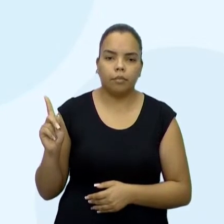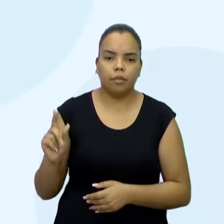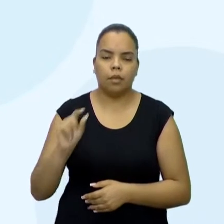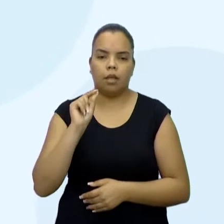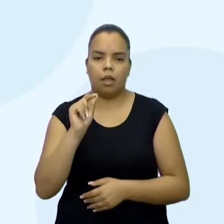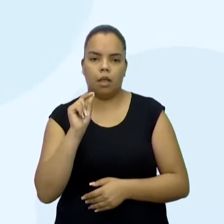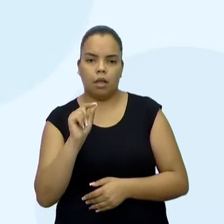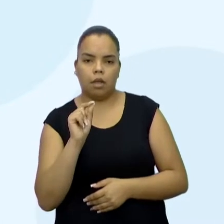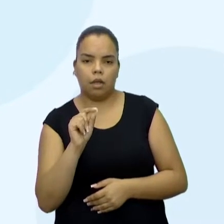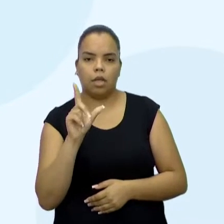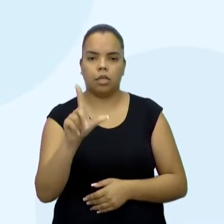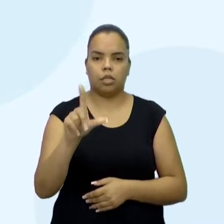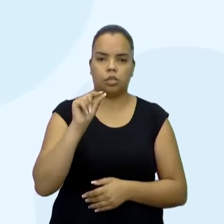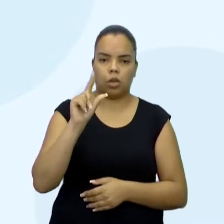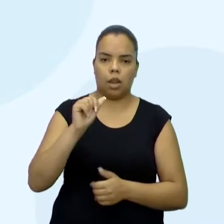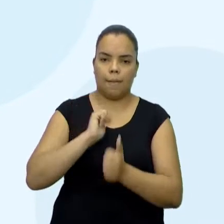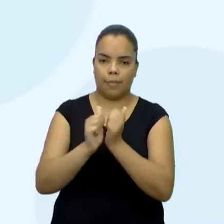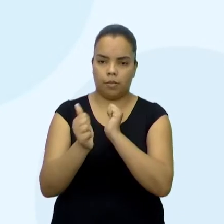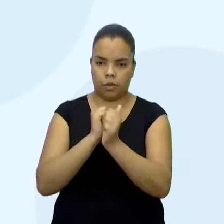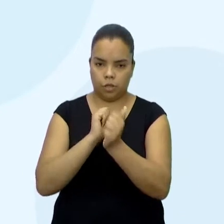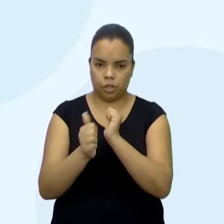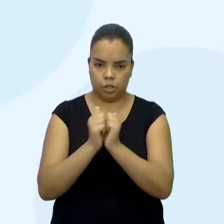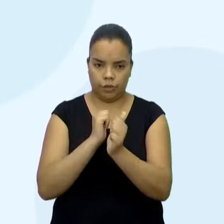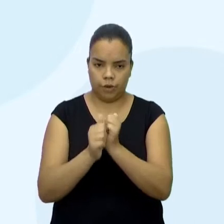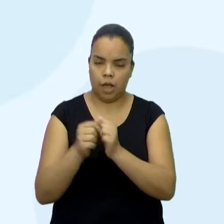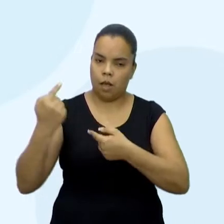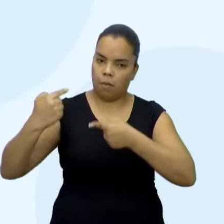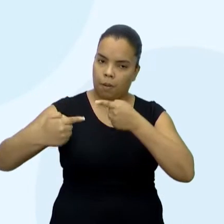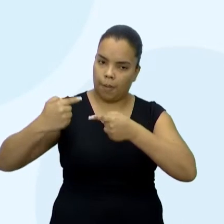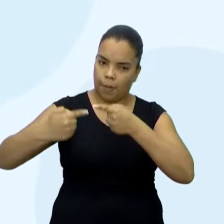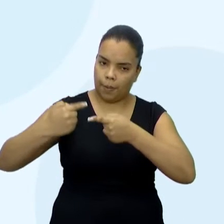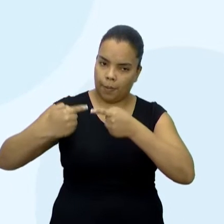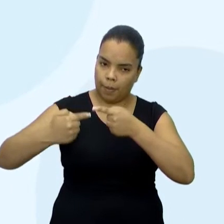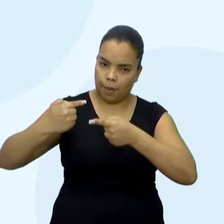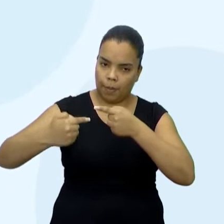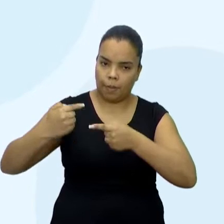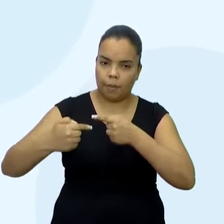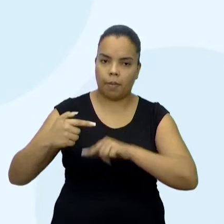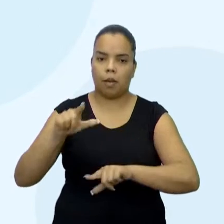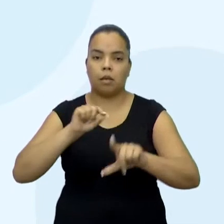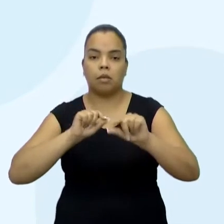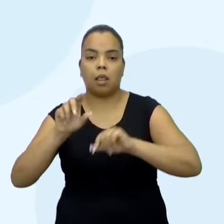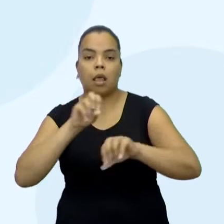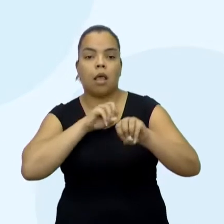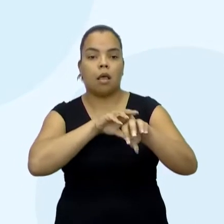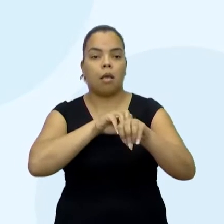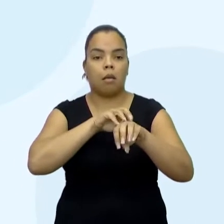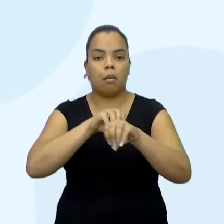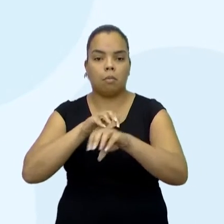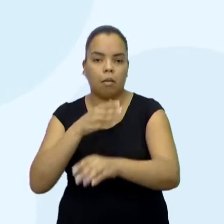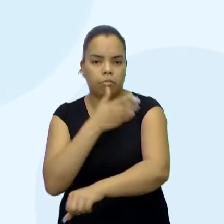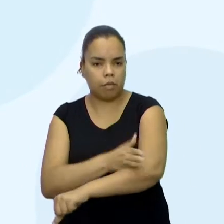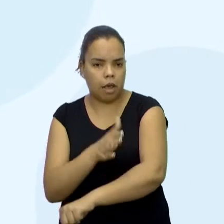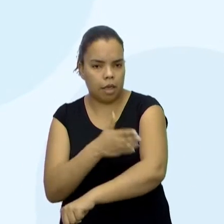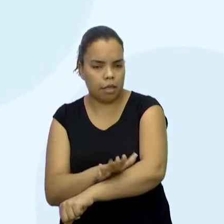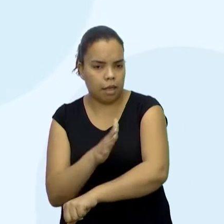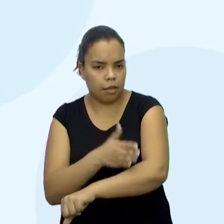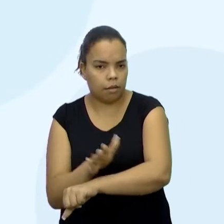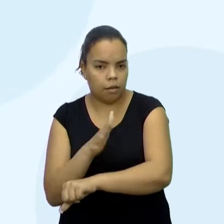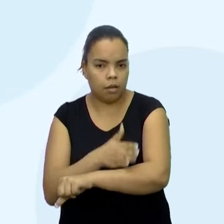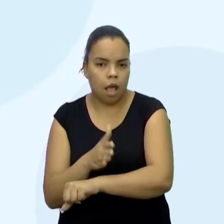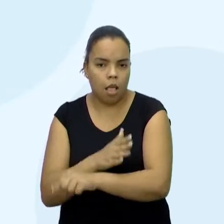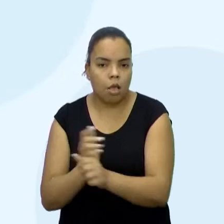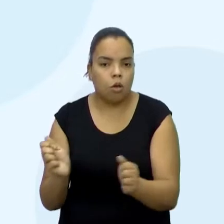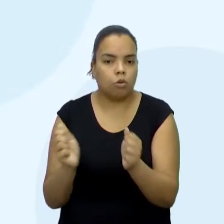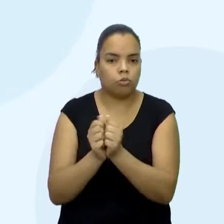para vocês? Escolher uma modalidade esportiva, discutir, decidir e ensaiar conjuntamente